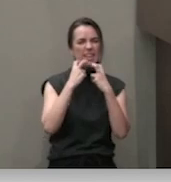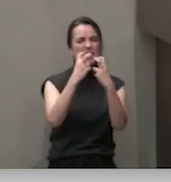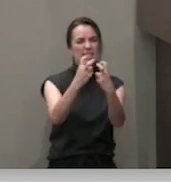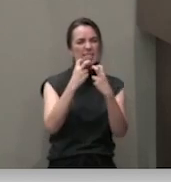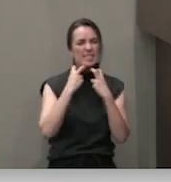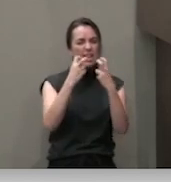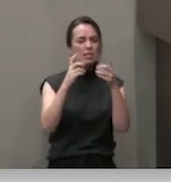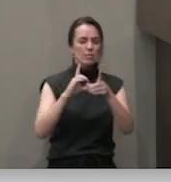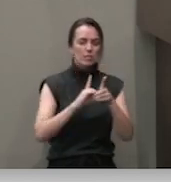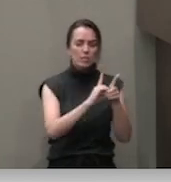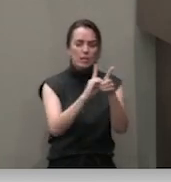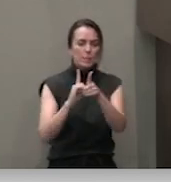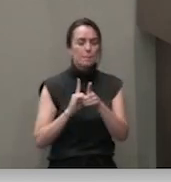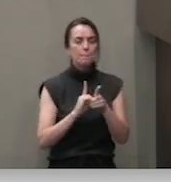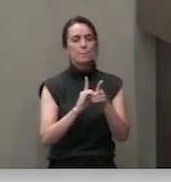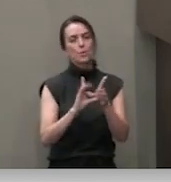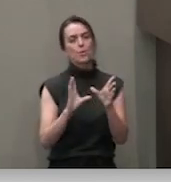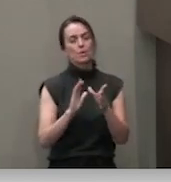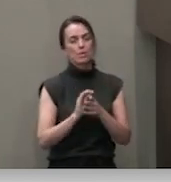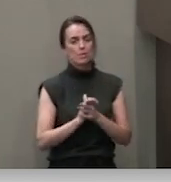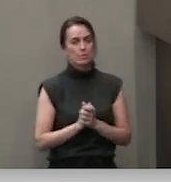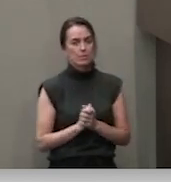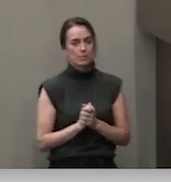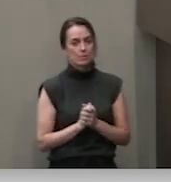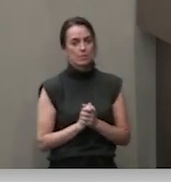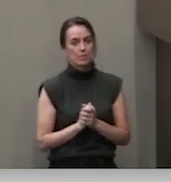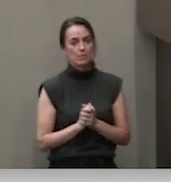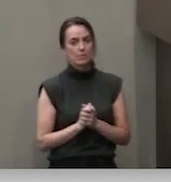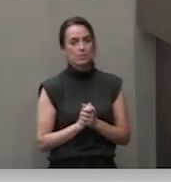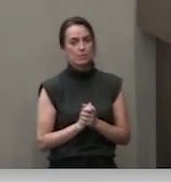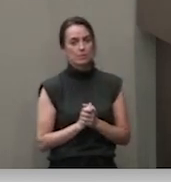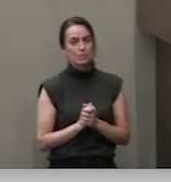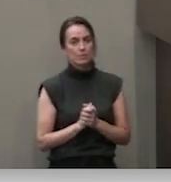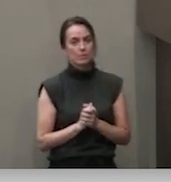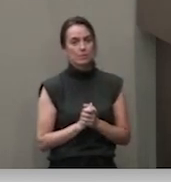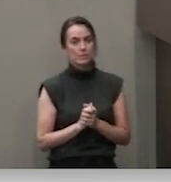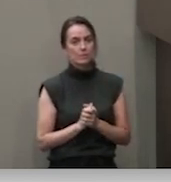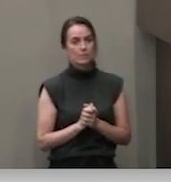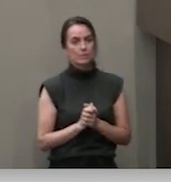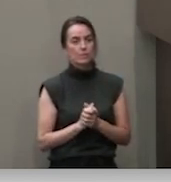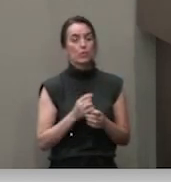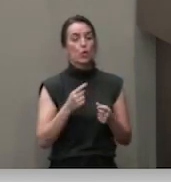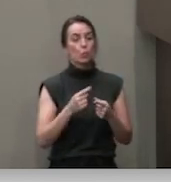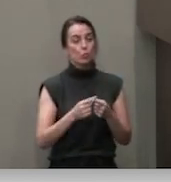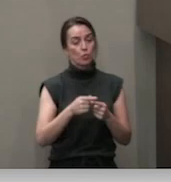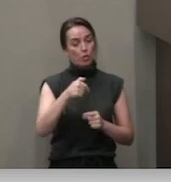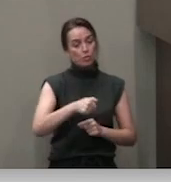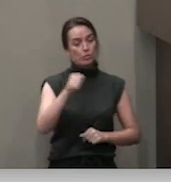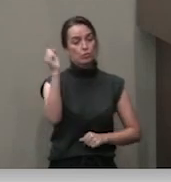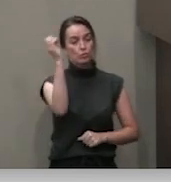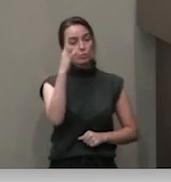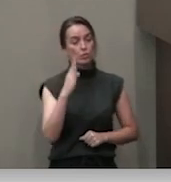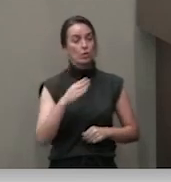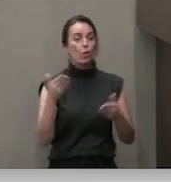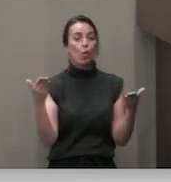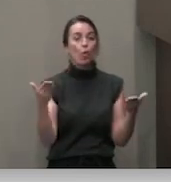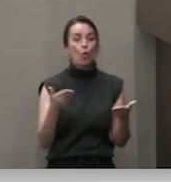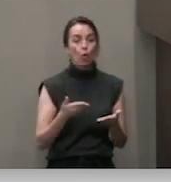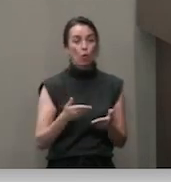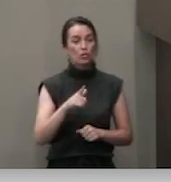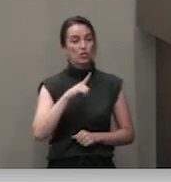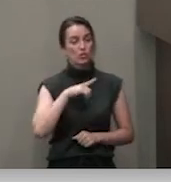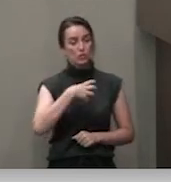pela democracia porque no Brasil hoje nós vivemos um